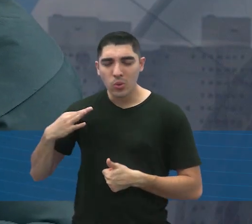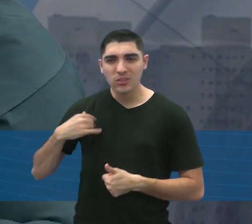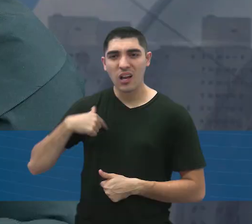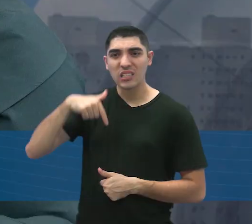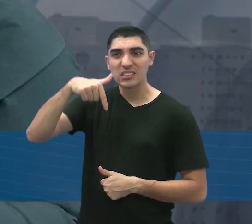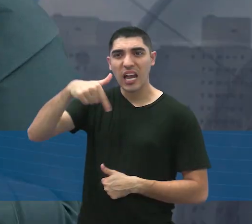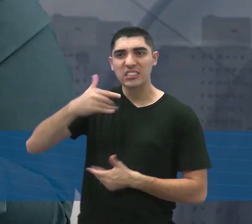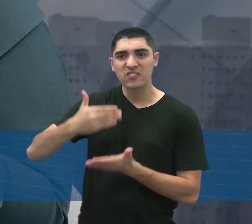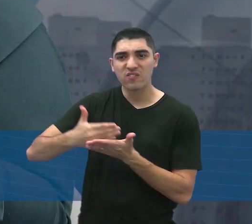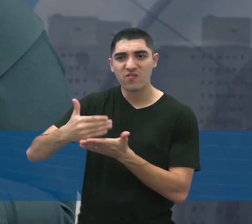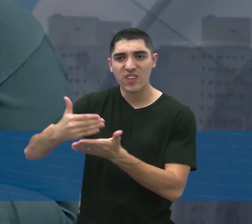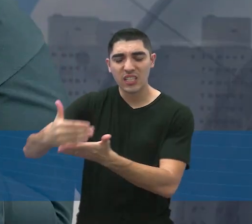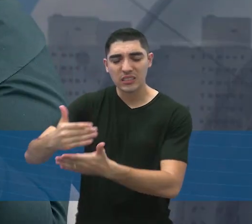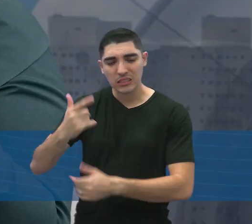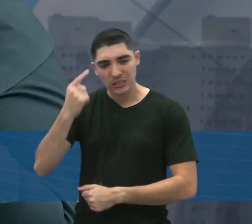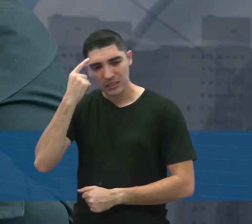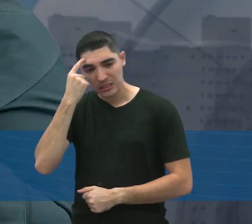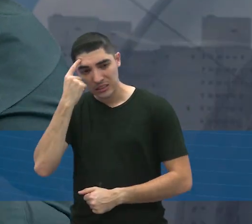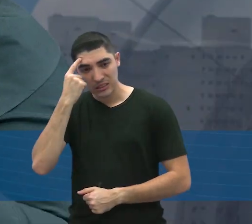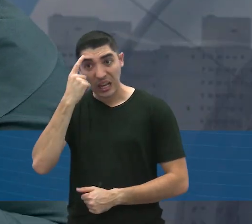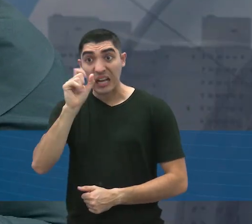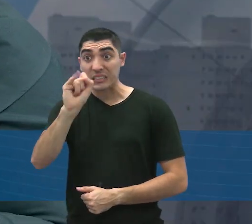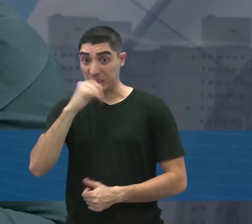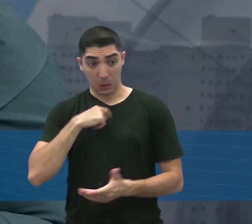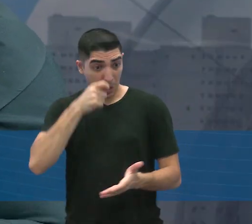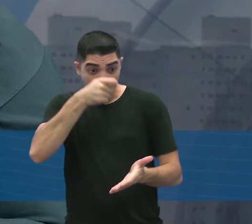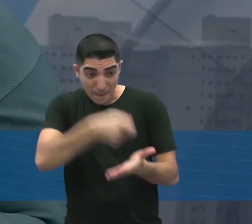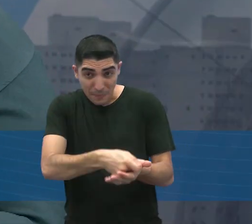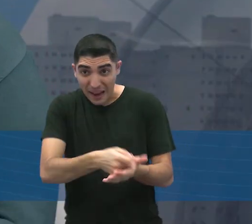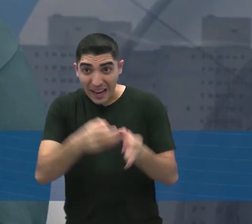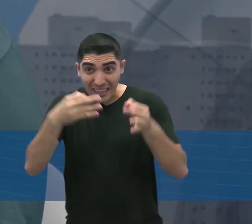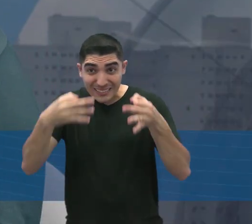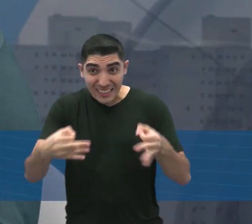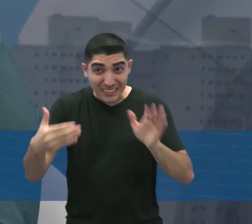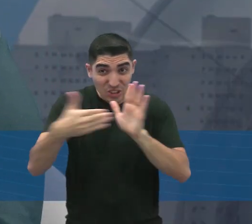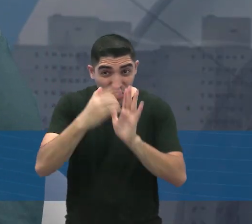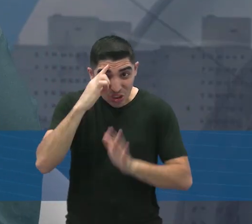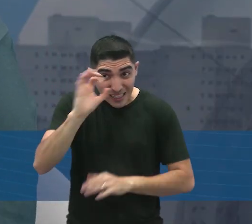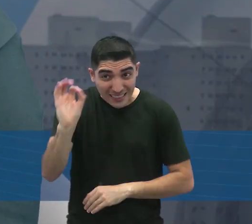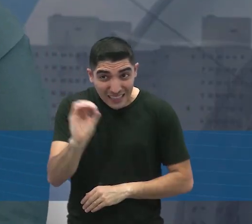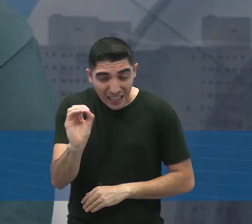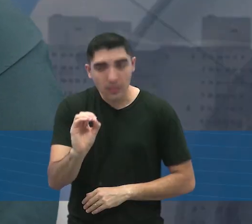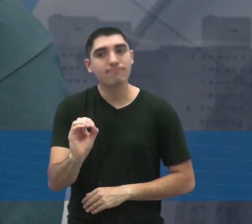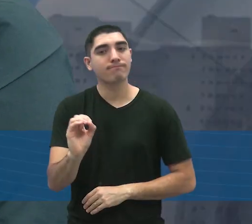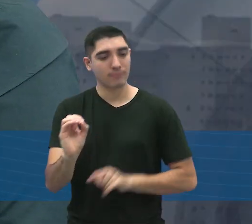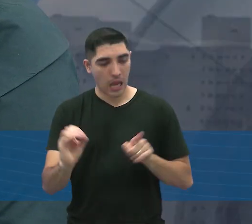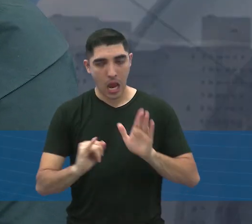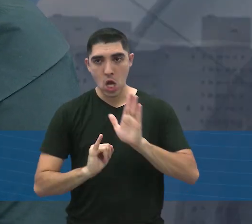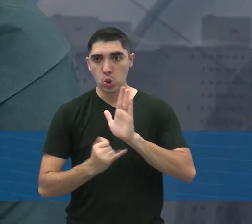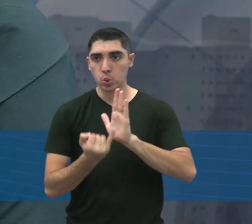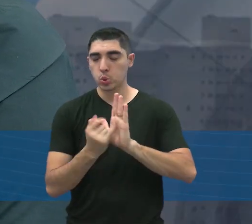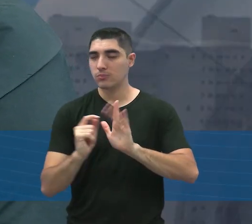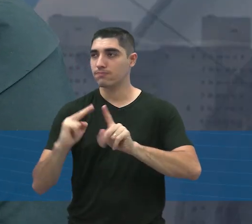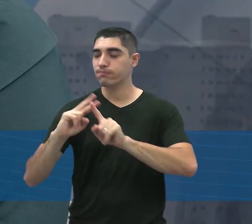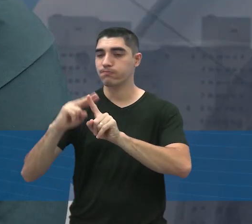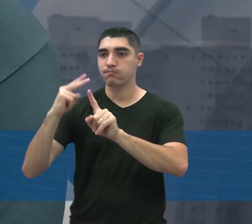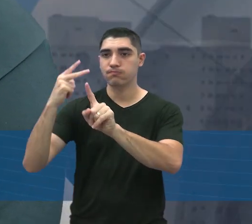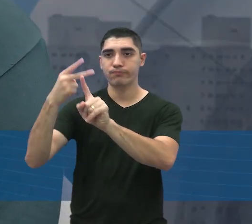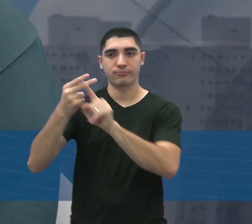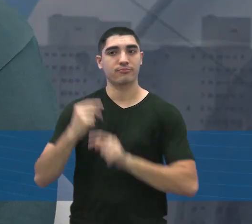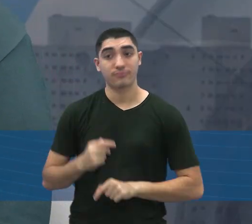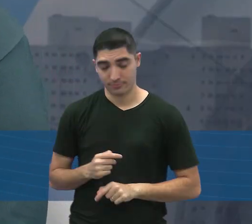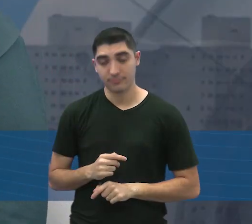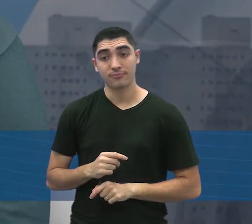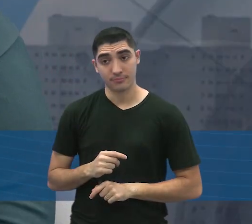uma parcela. E aí, se eu não pago a fatura na data do vencimento, esses são os juros exorbitantes. Então, são